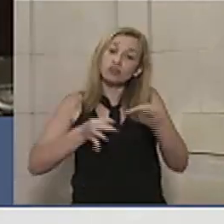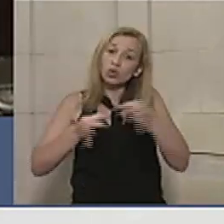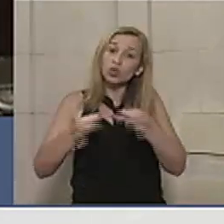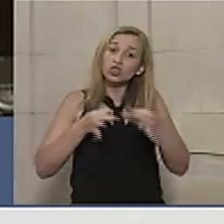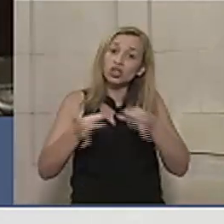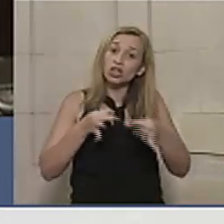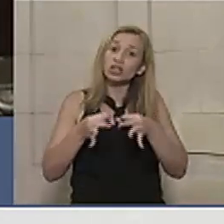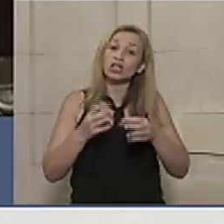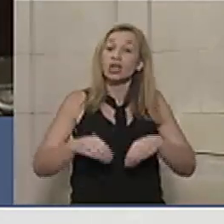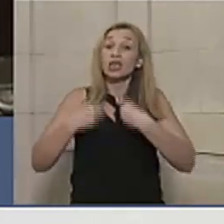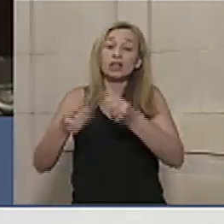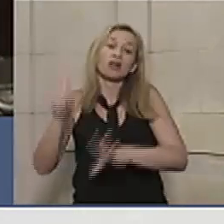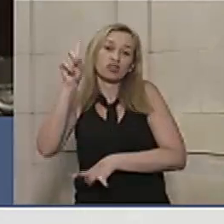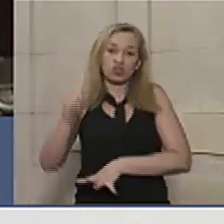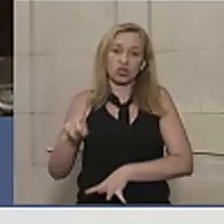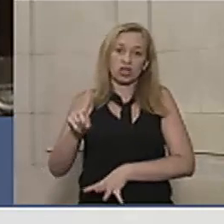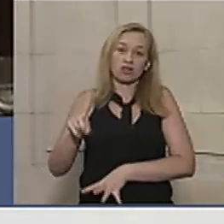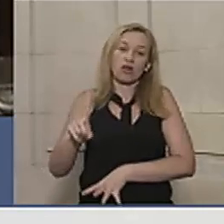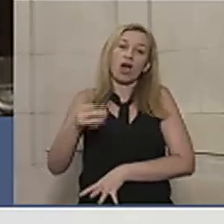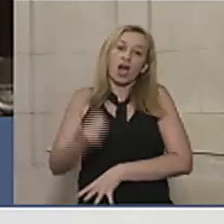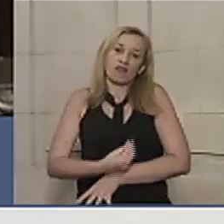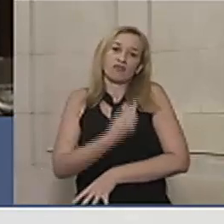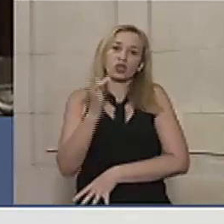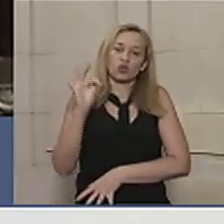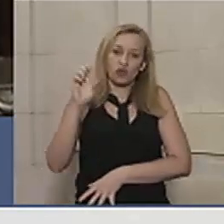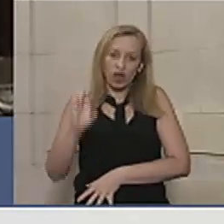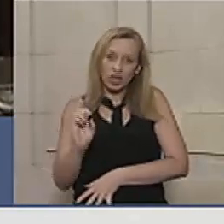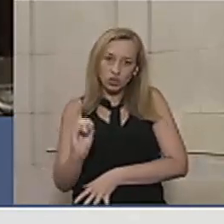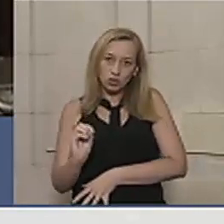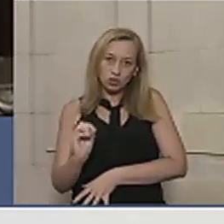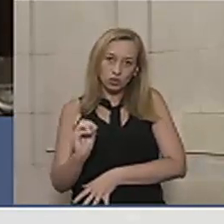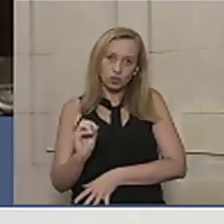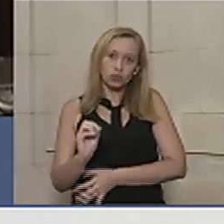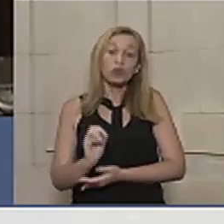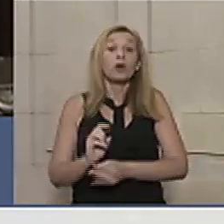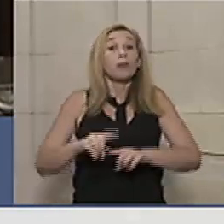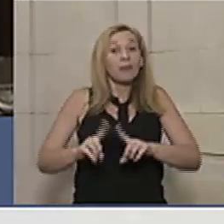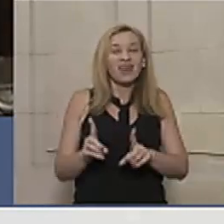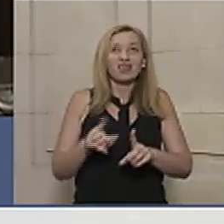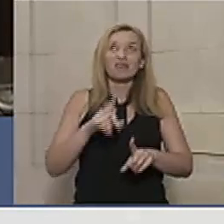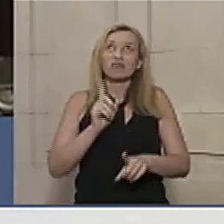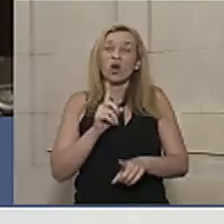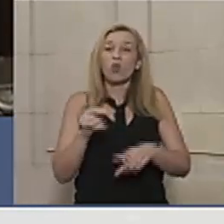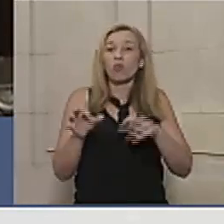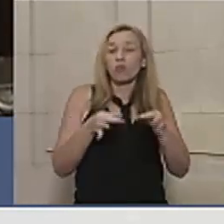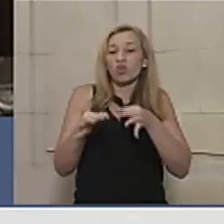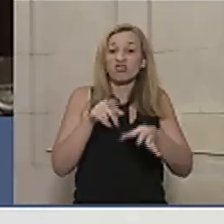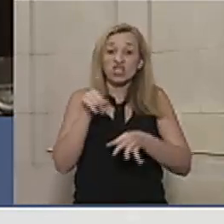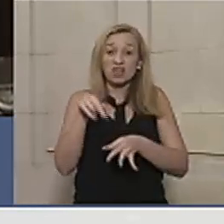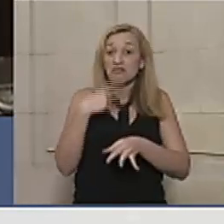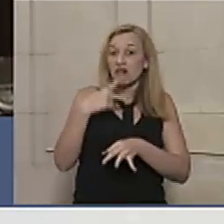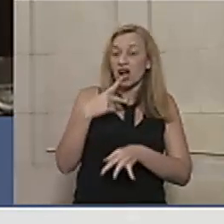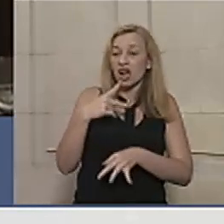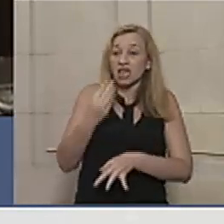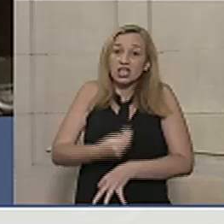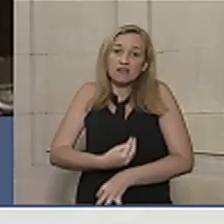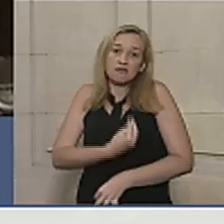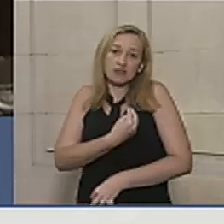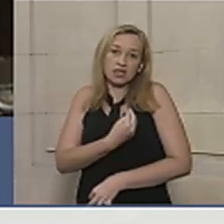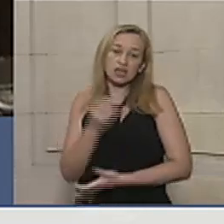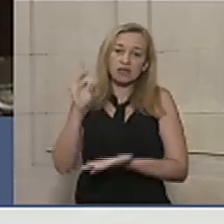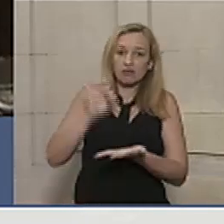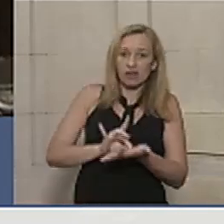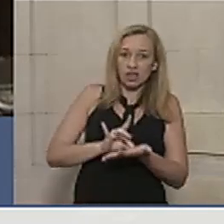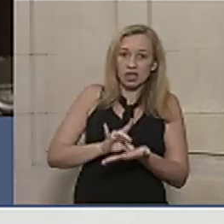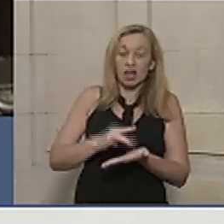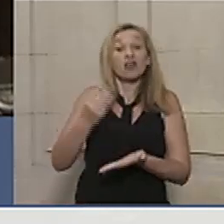que garanta a vida do feto, mas não num projeto que se está falando em vida, na realidade,